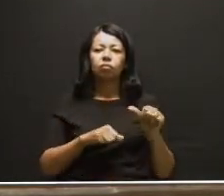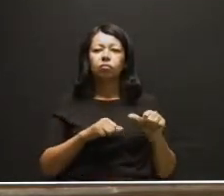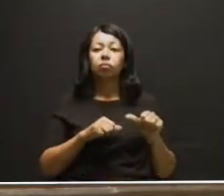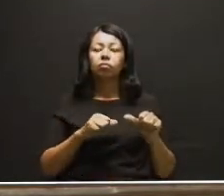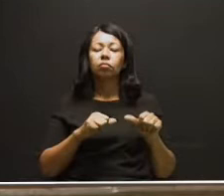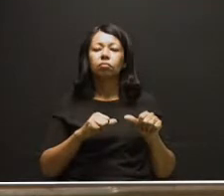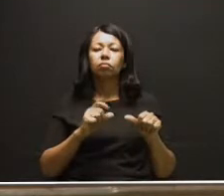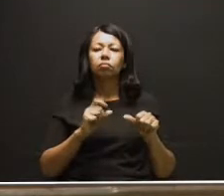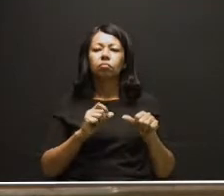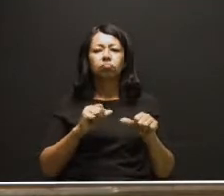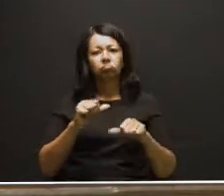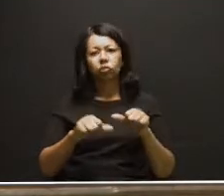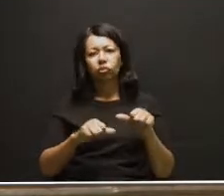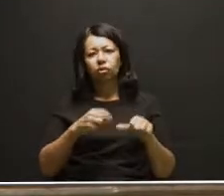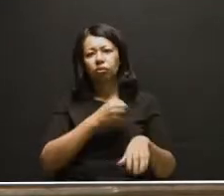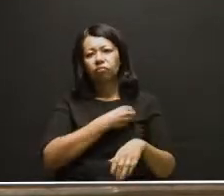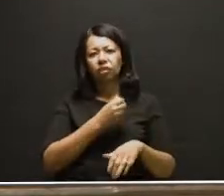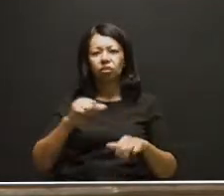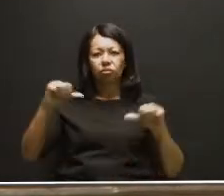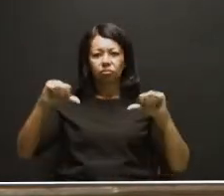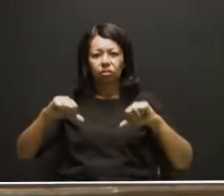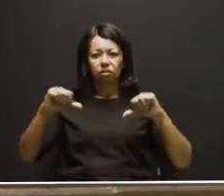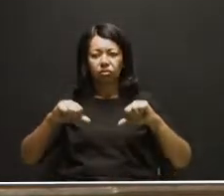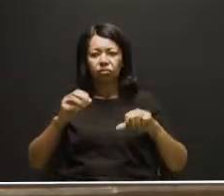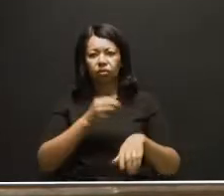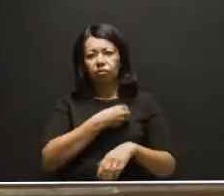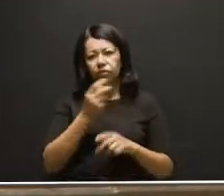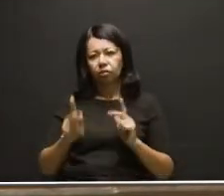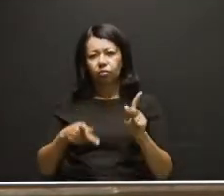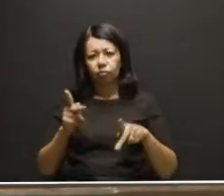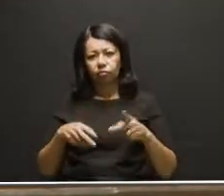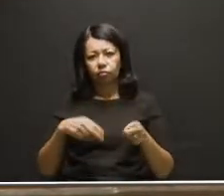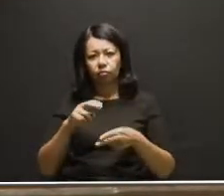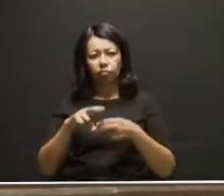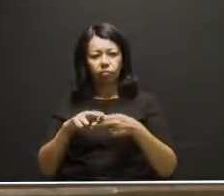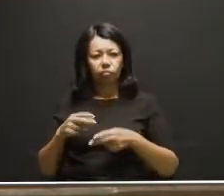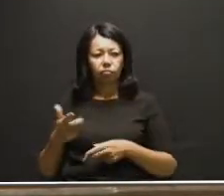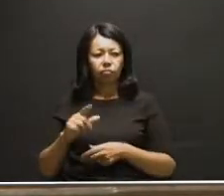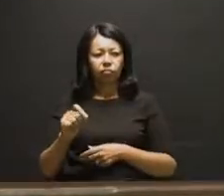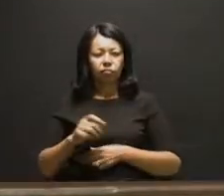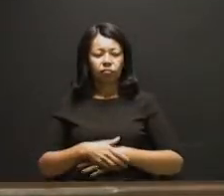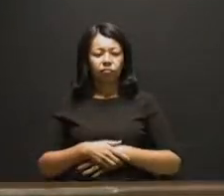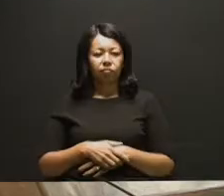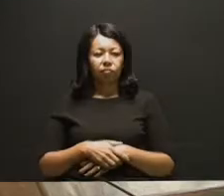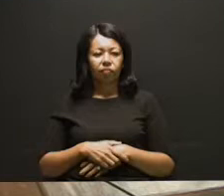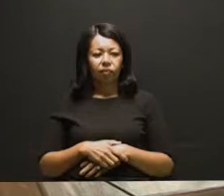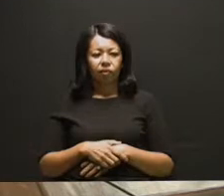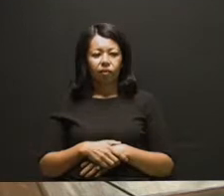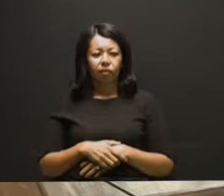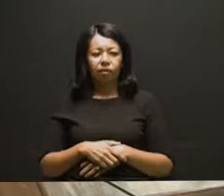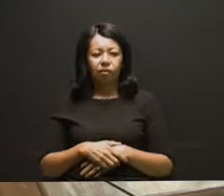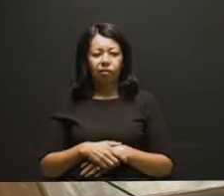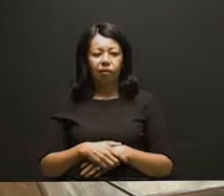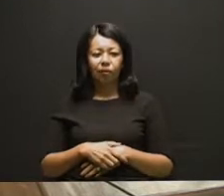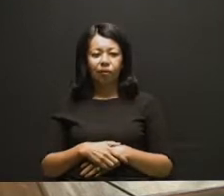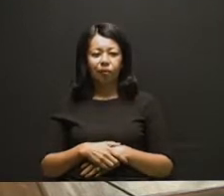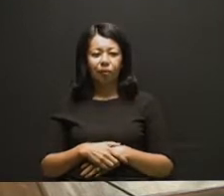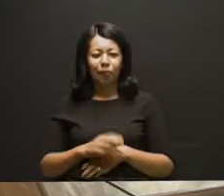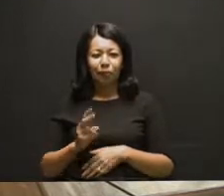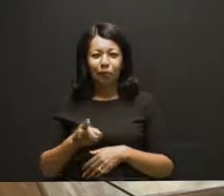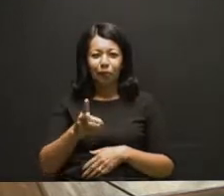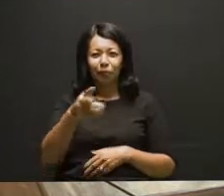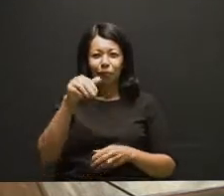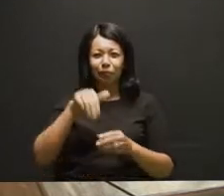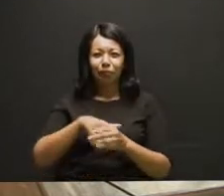de forma negativa na vida da pessoa da população então por gentileza vereador legado continua em